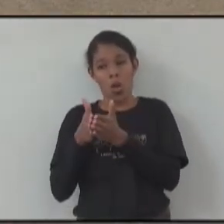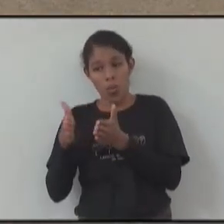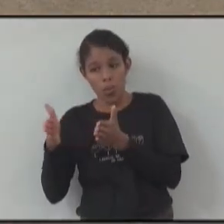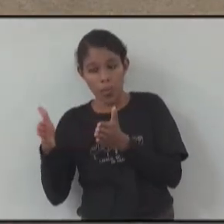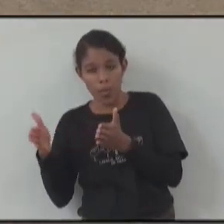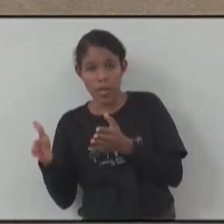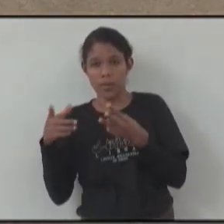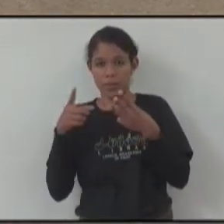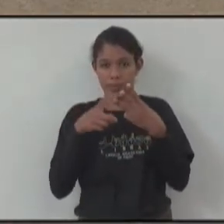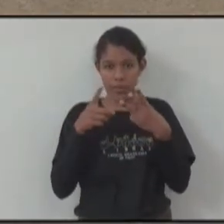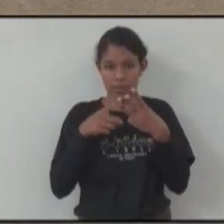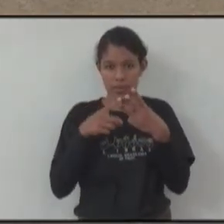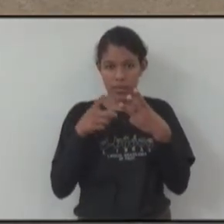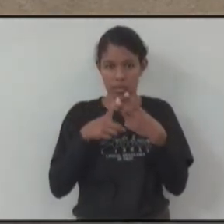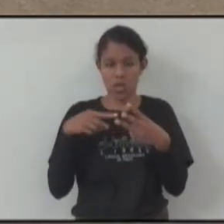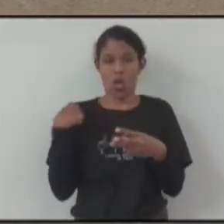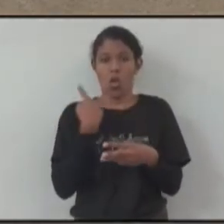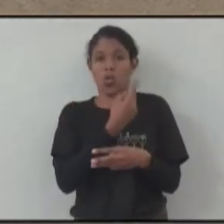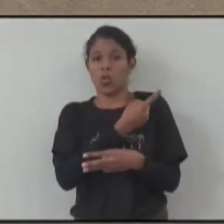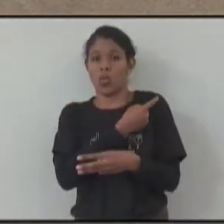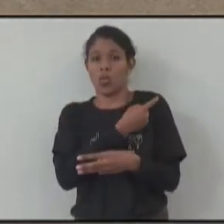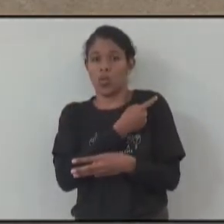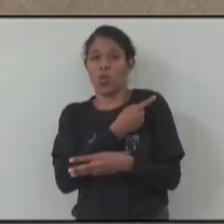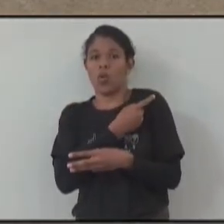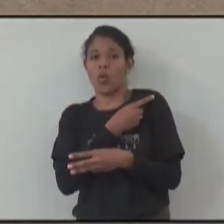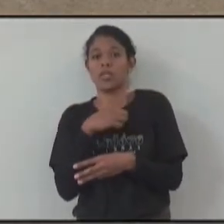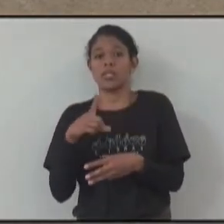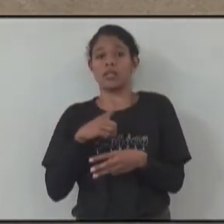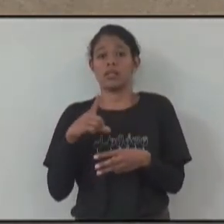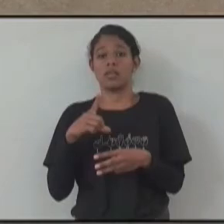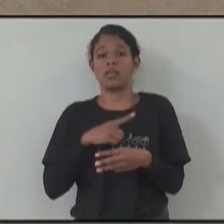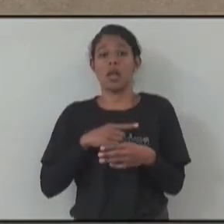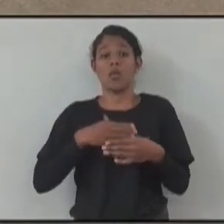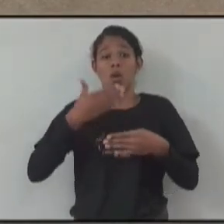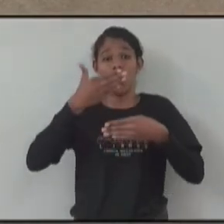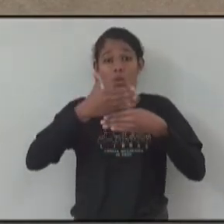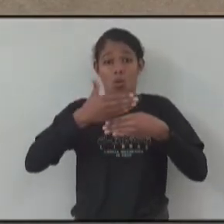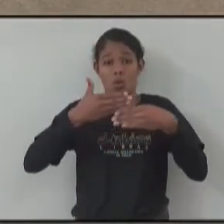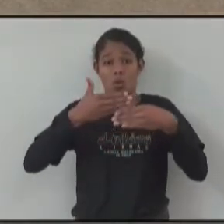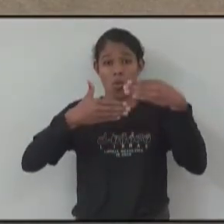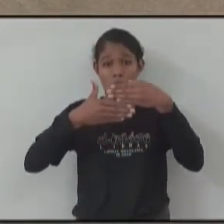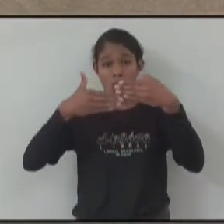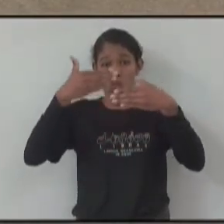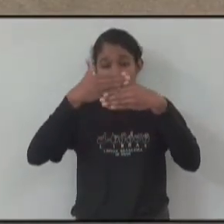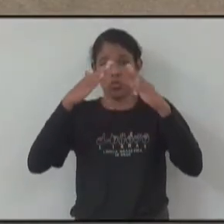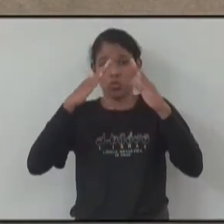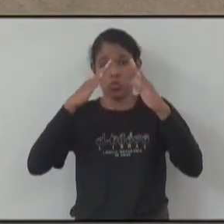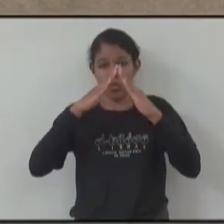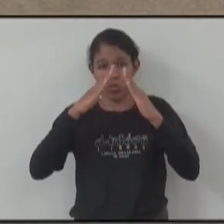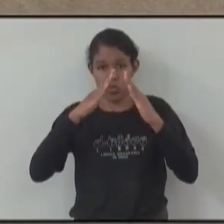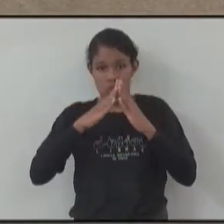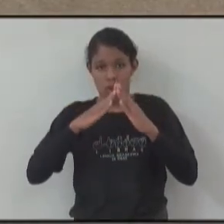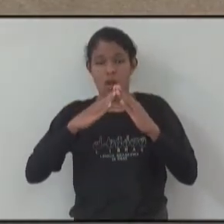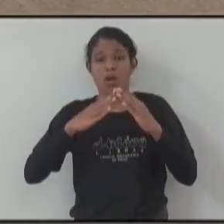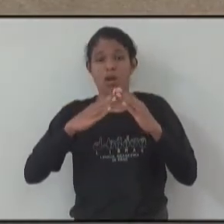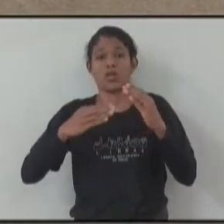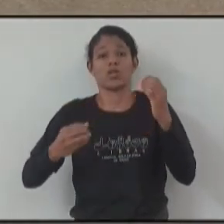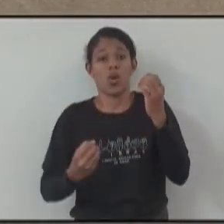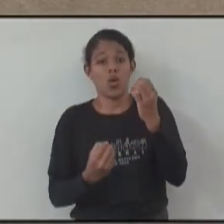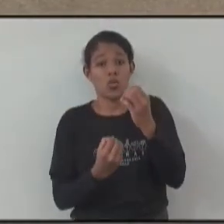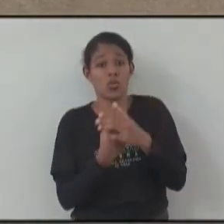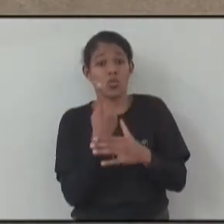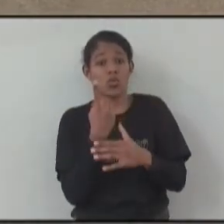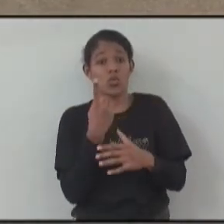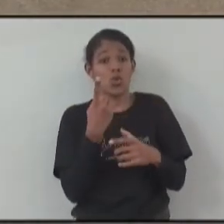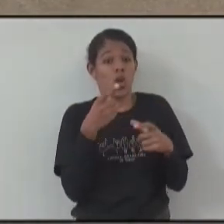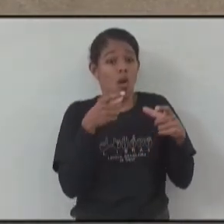nós temos as nuragens e os dólmens, que foram as construções sólidas, dando origem às primeiras vilas